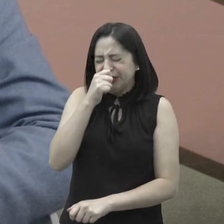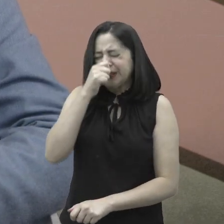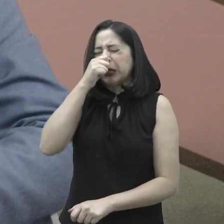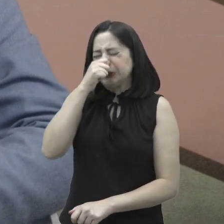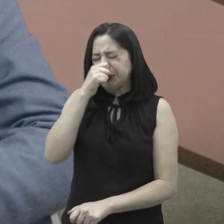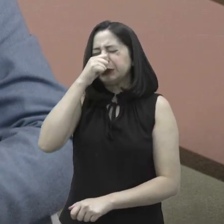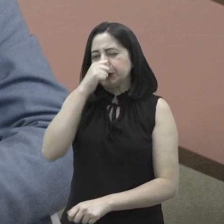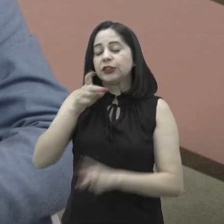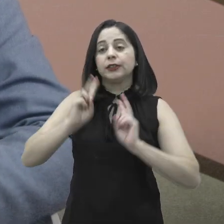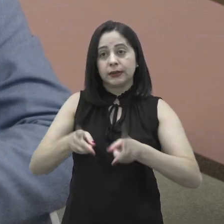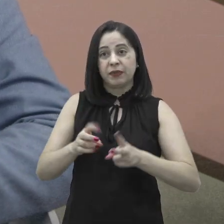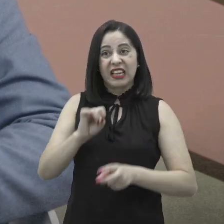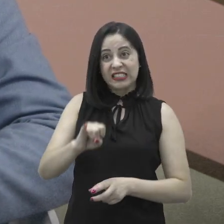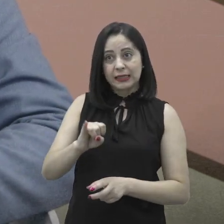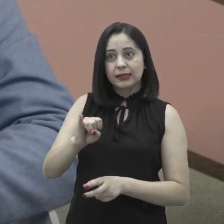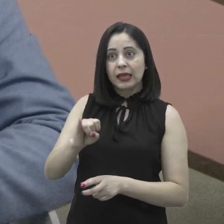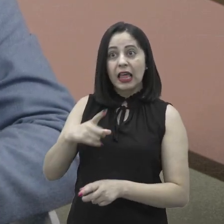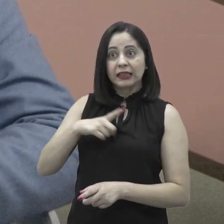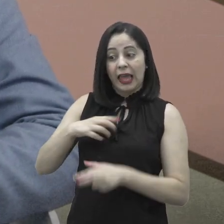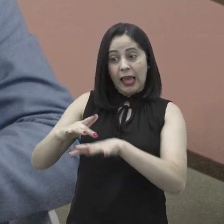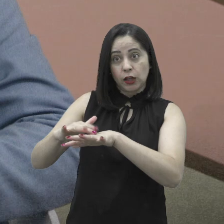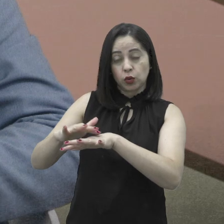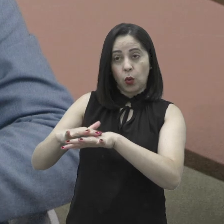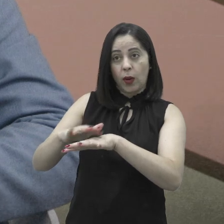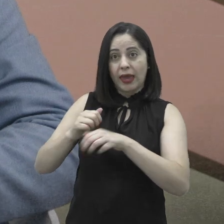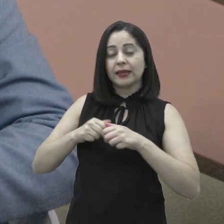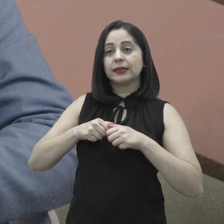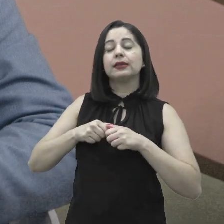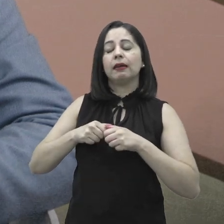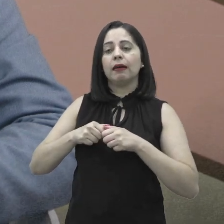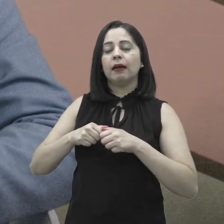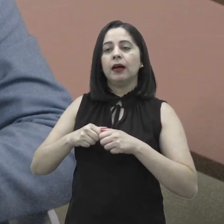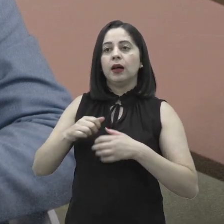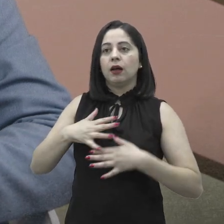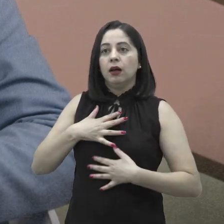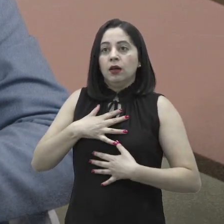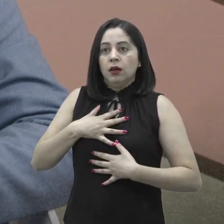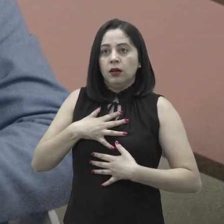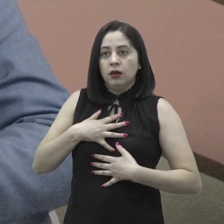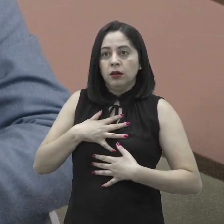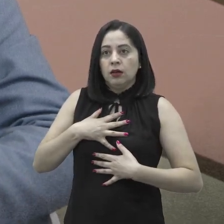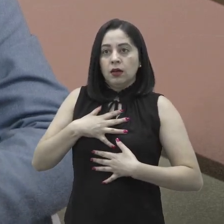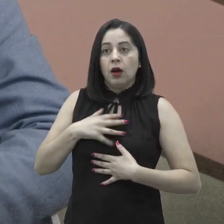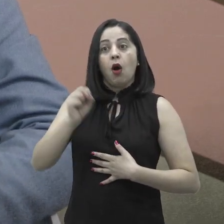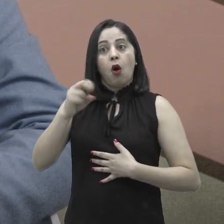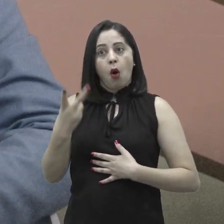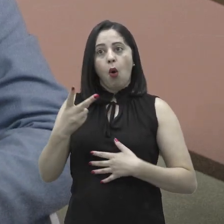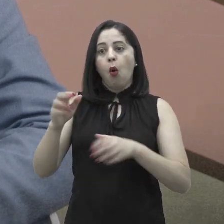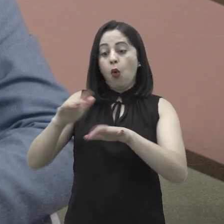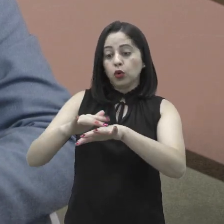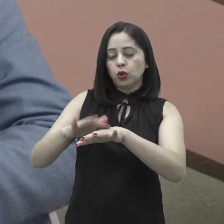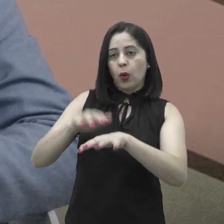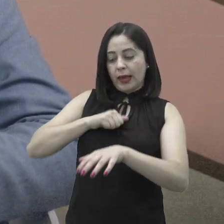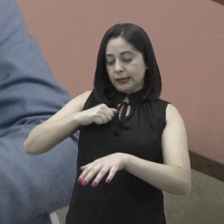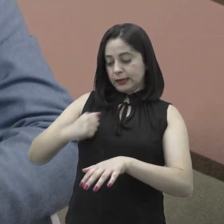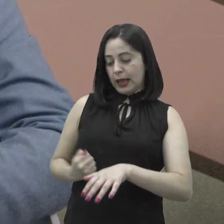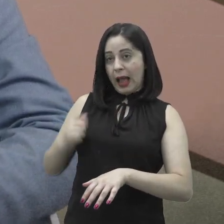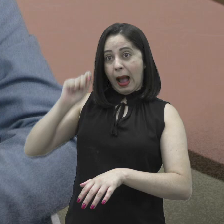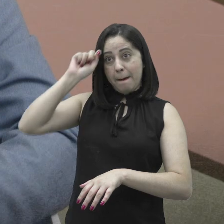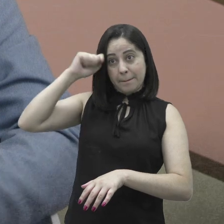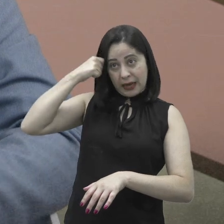E os pacientes que têm asma e a DPOC, que é o enfisema pulmonar, doença causada pelo cigarro, eles podem ter piora da tosse, piora